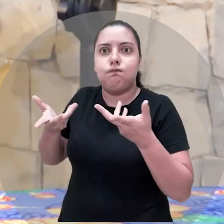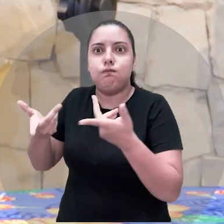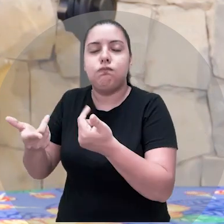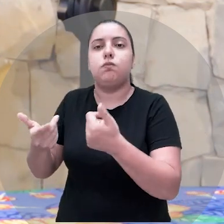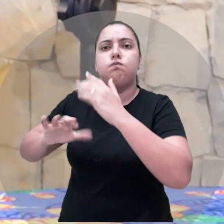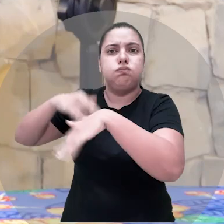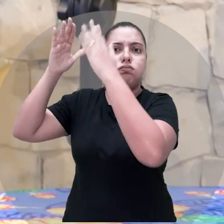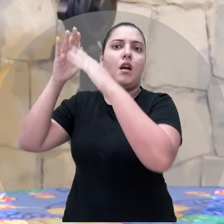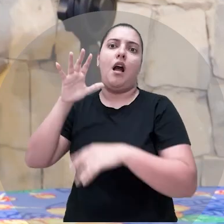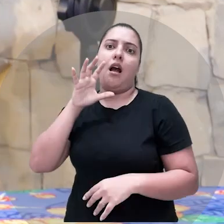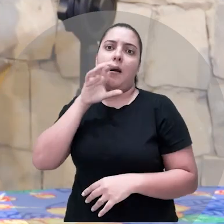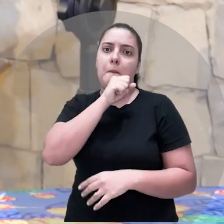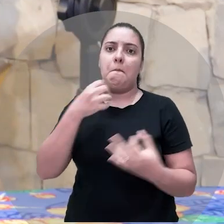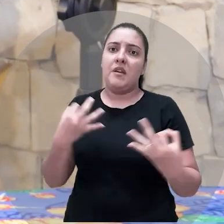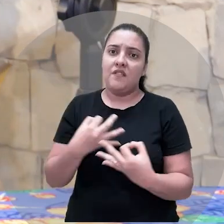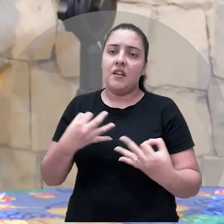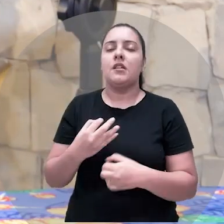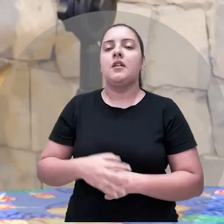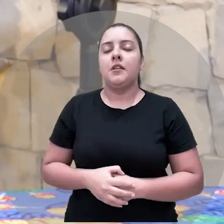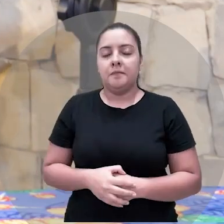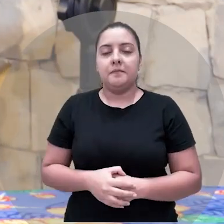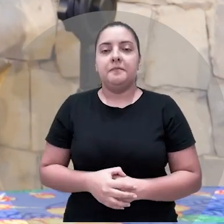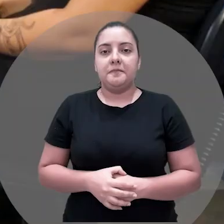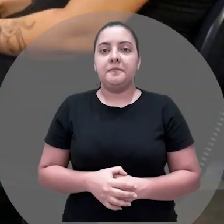áreas de habilidades que geralmente eles desenvolvem perfeitamente